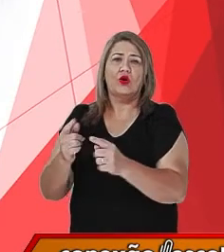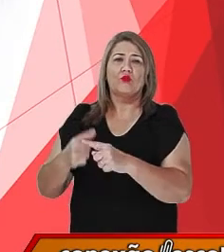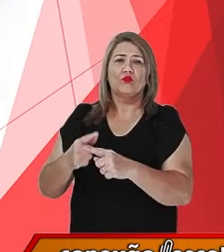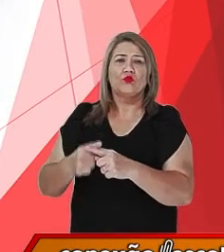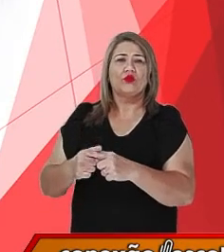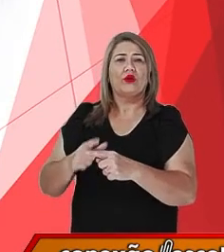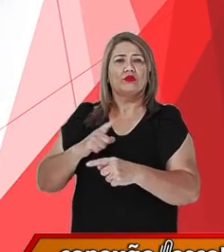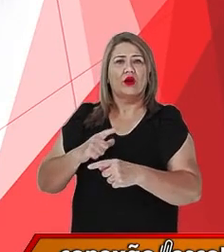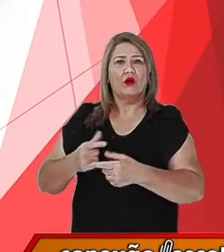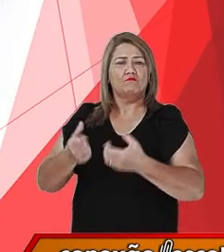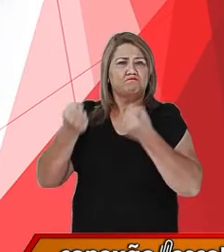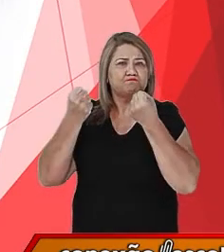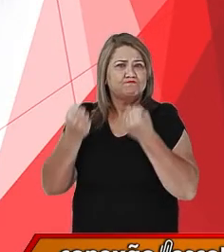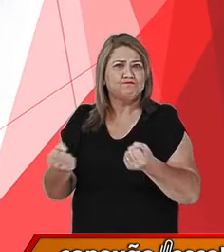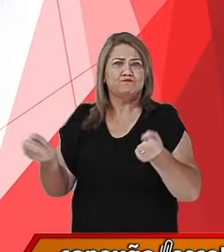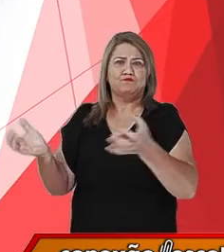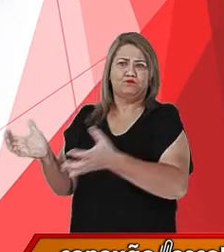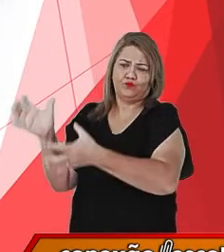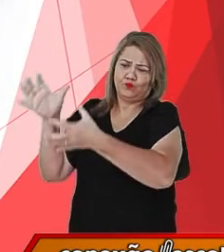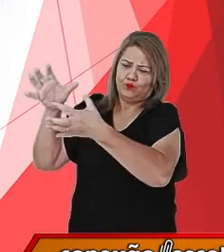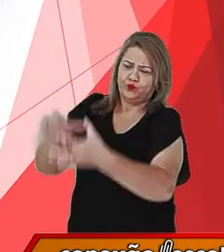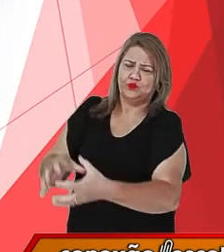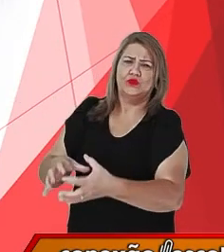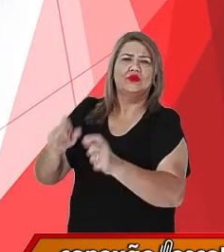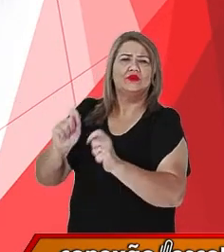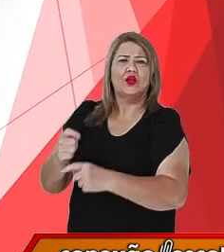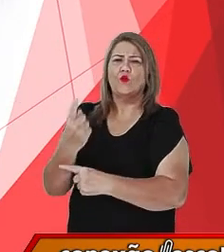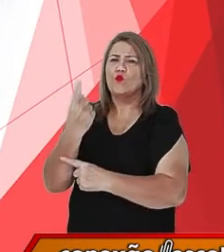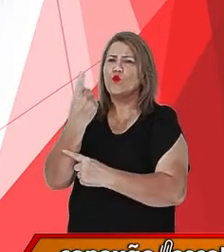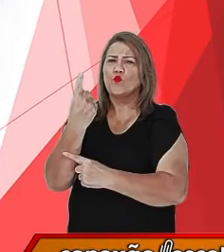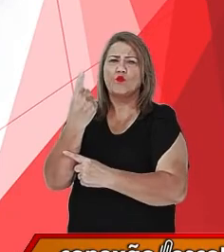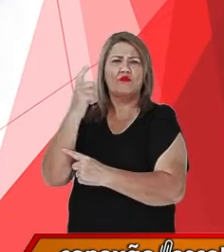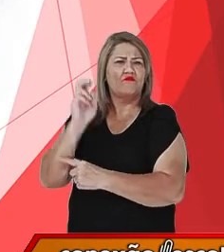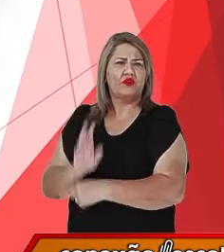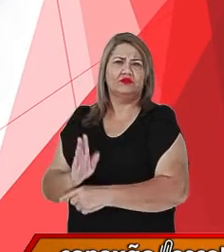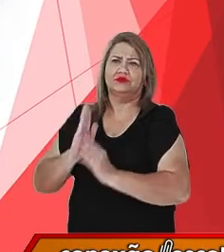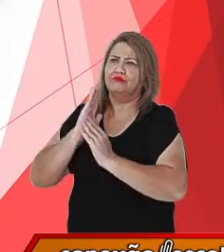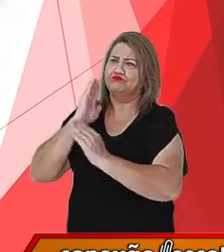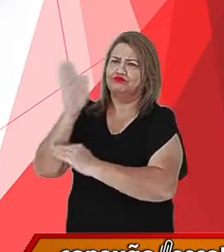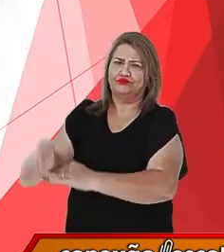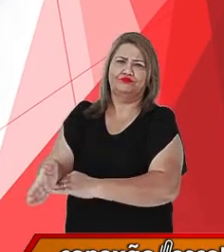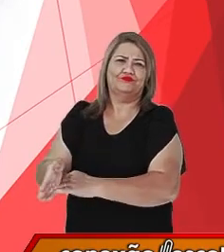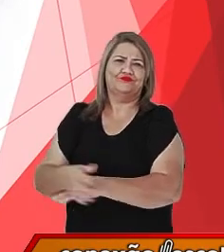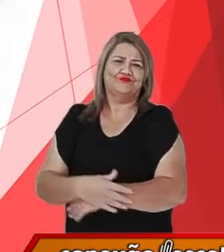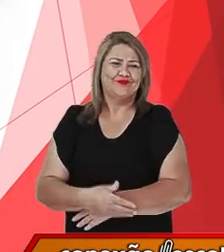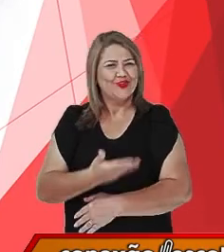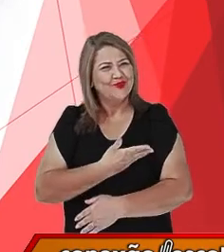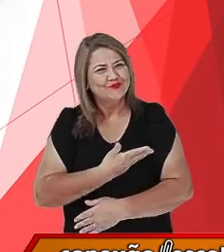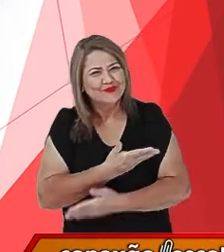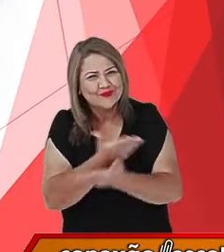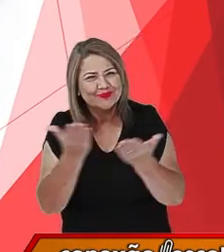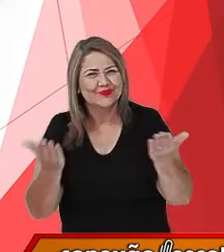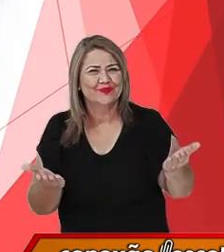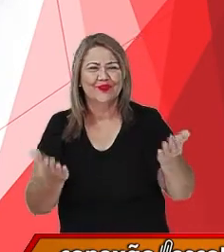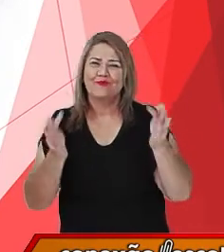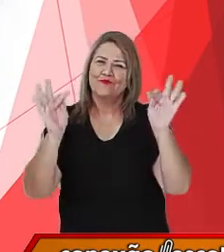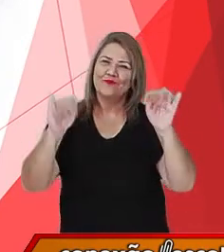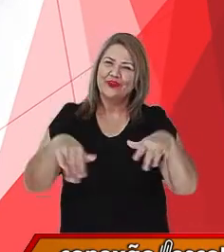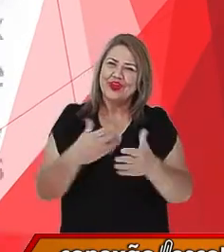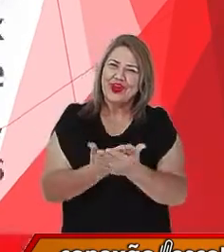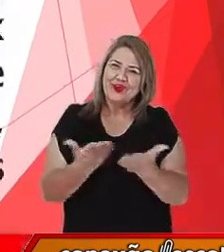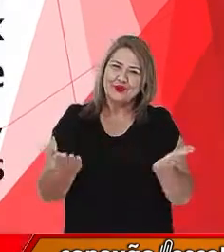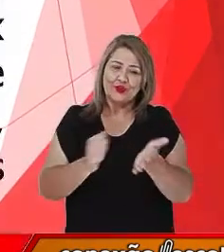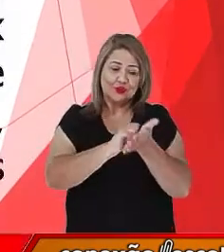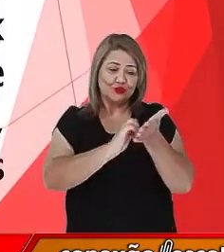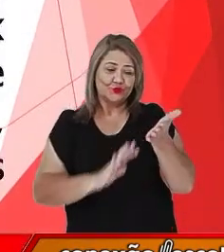levar uma grande quantidade de carga em uma única viagem. Beleza? Amigão, nossa aula de hoje vai ficando por aqui. A atividade